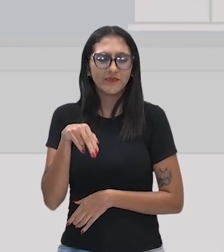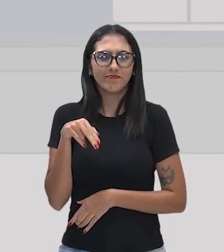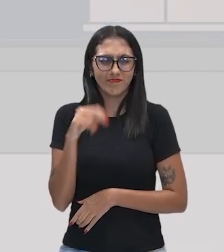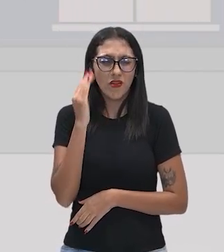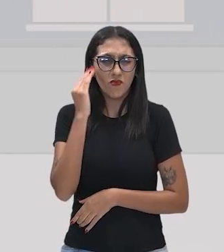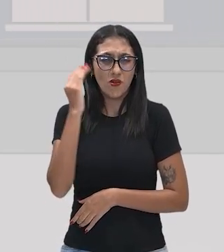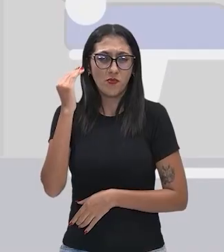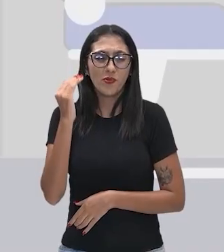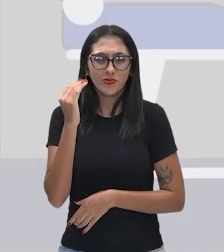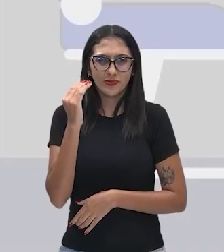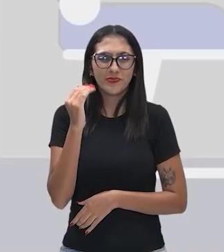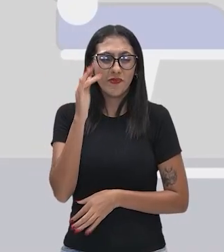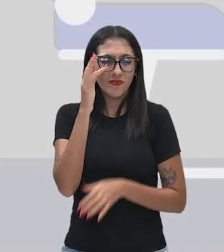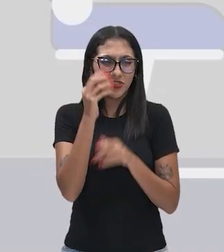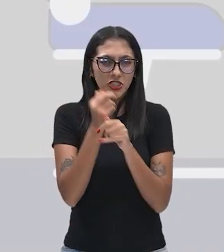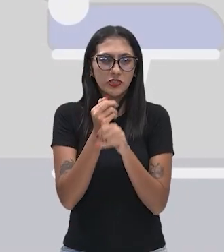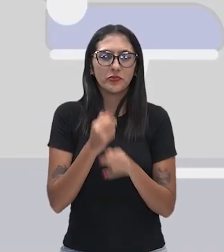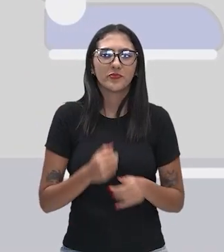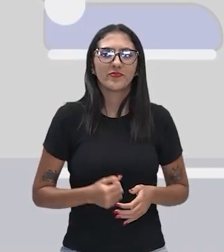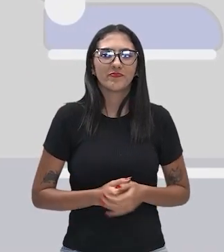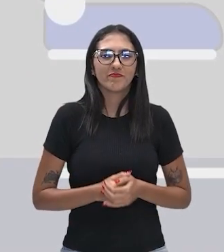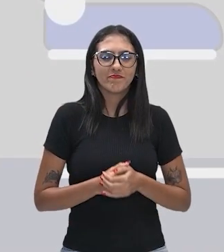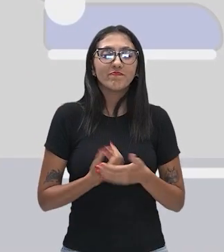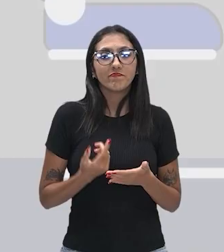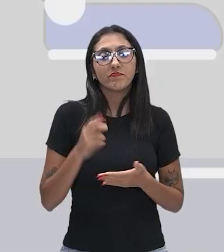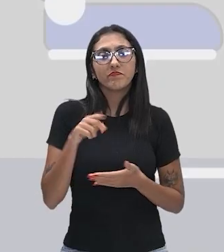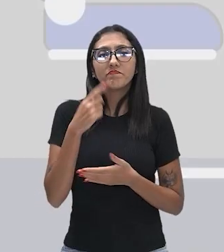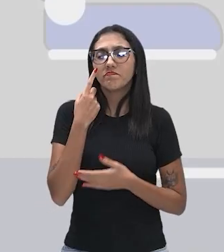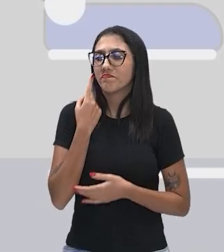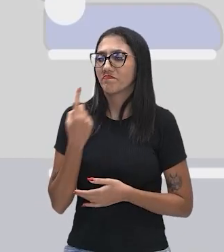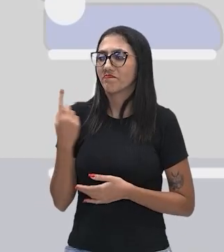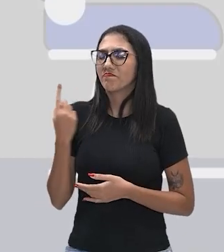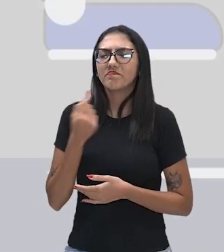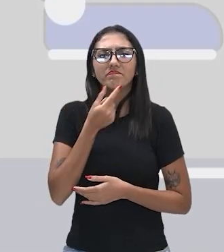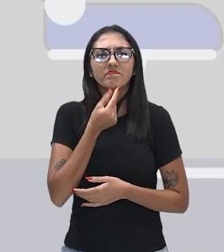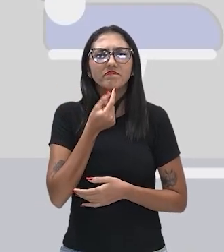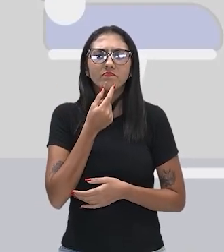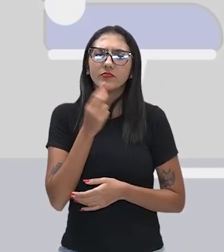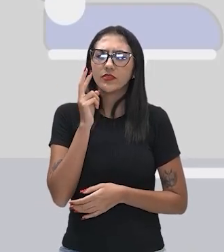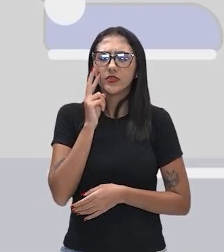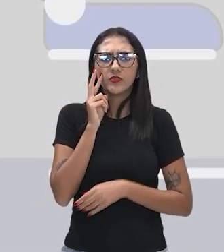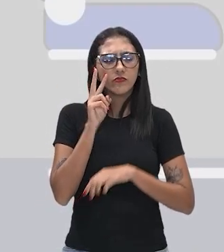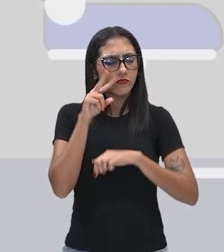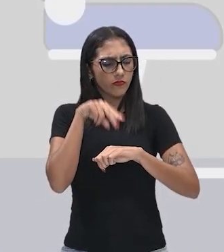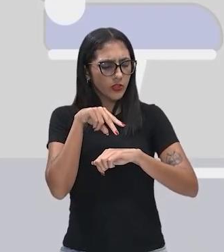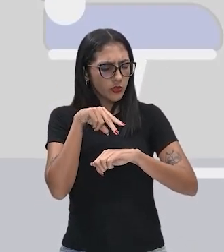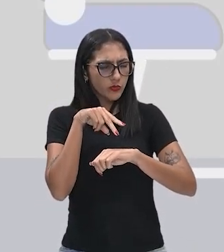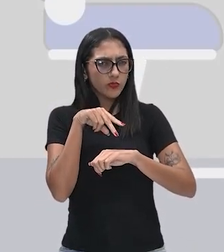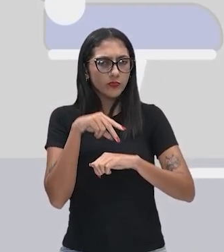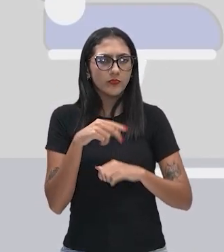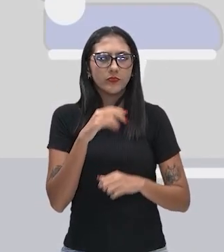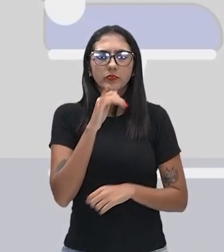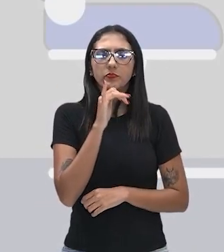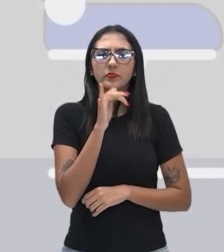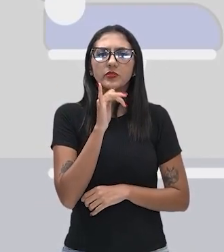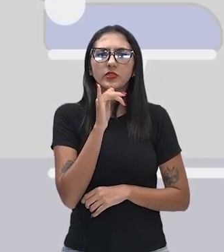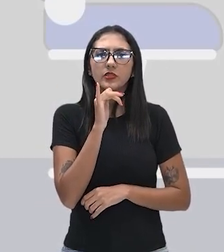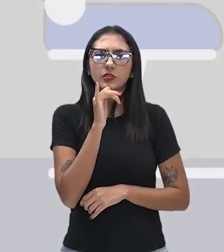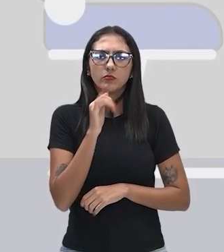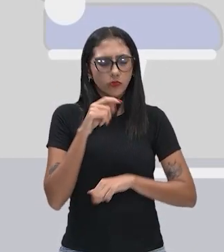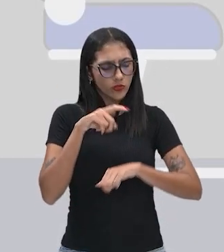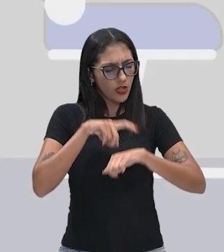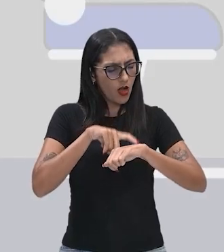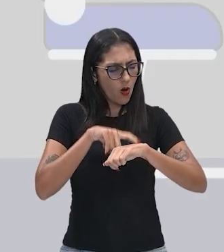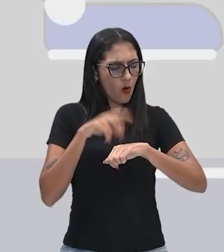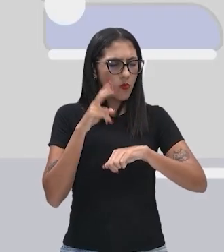mas era Einstein. Gente, esse observador, ele olhou para um relógio e pensou